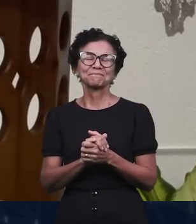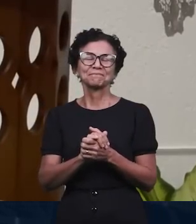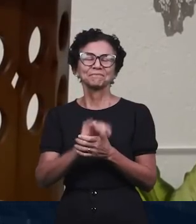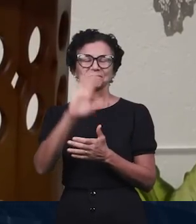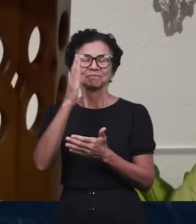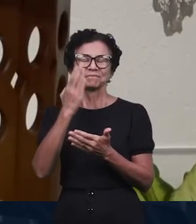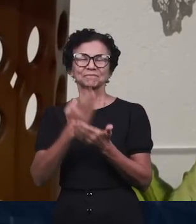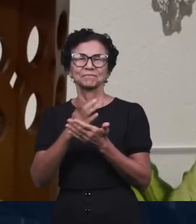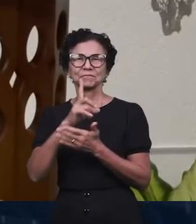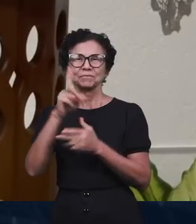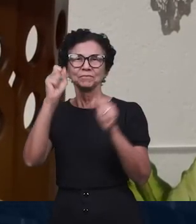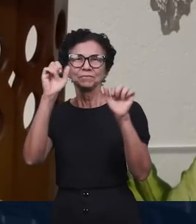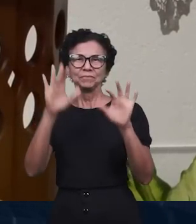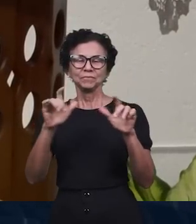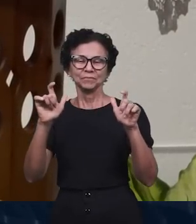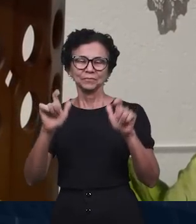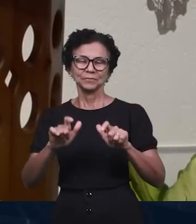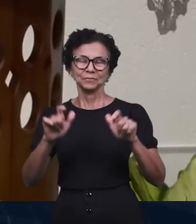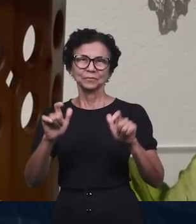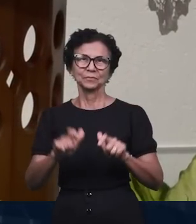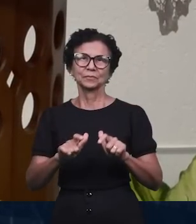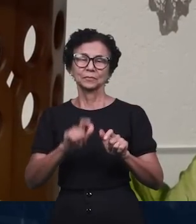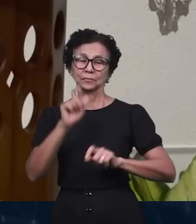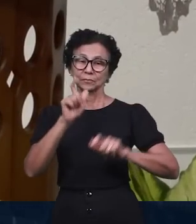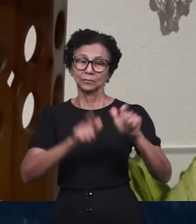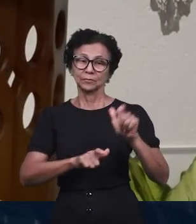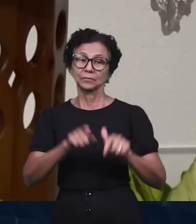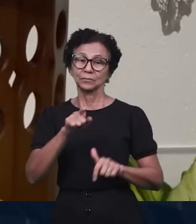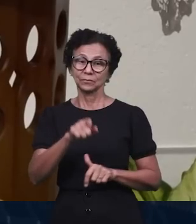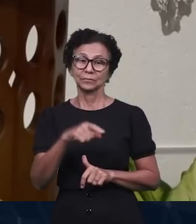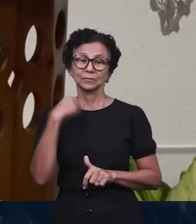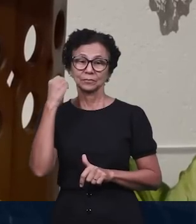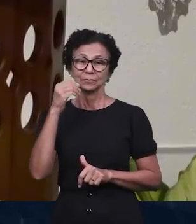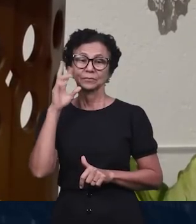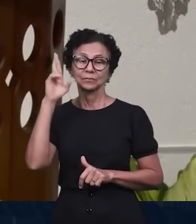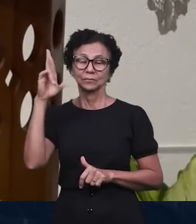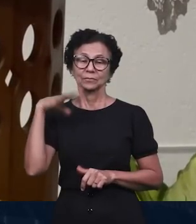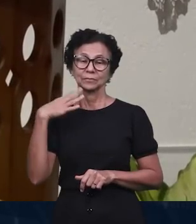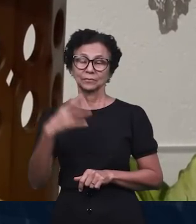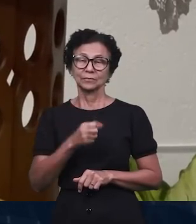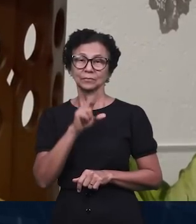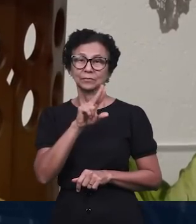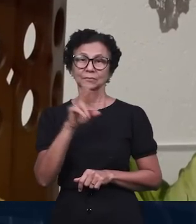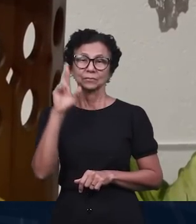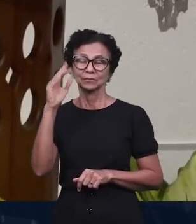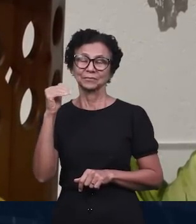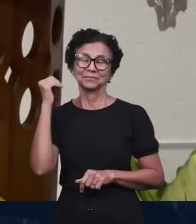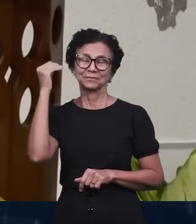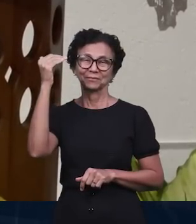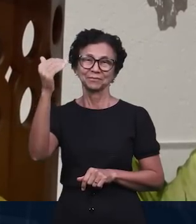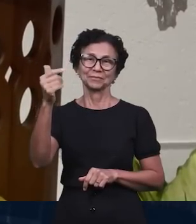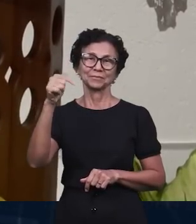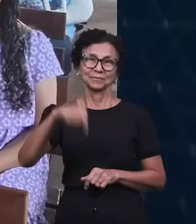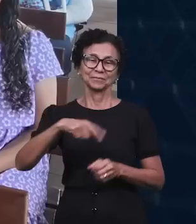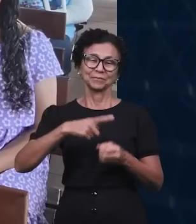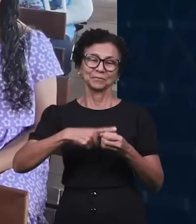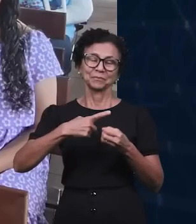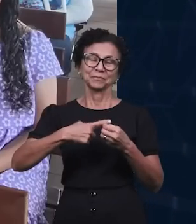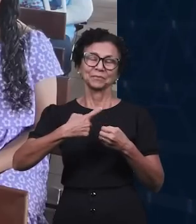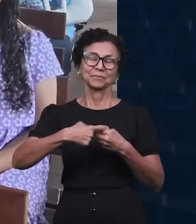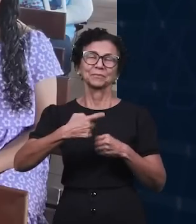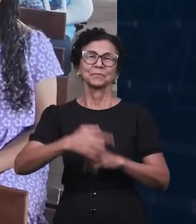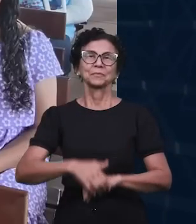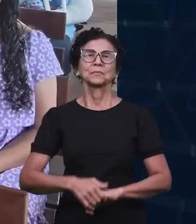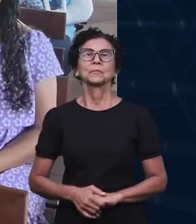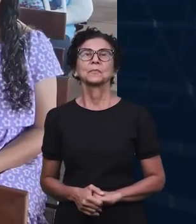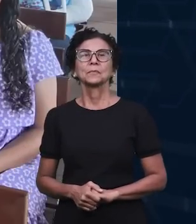dado uma grande bênção nesse lugar. Vidas serão alcançadas e o nome do Senhor vai ser glorificado nessa cidade. Agora vamos lá